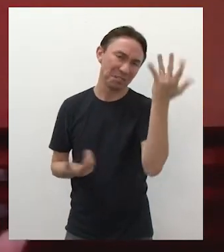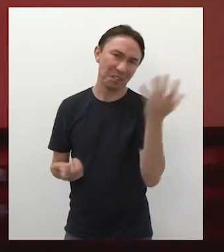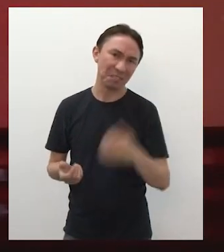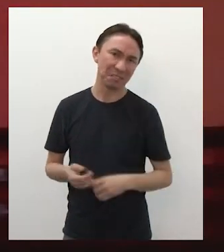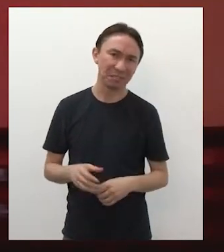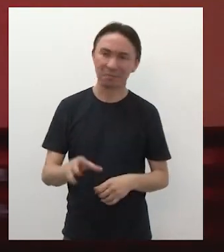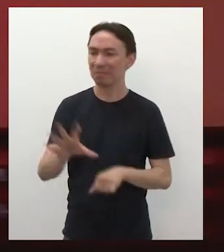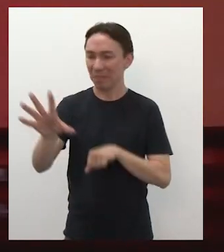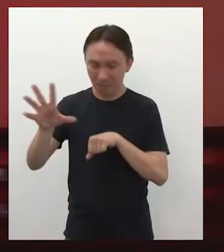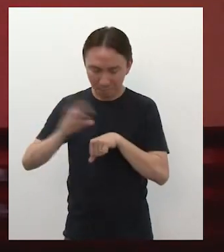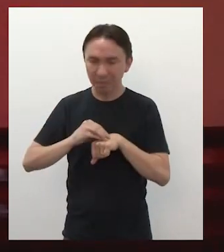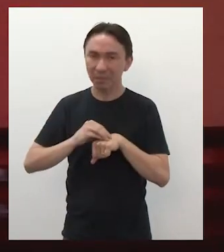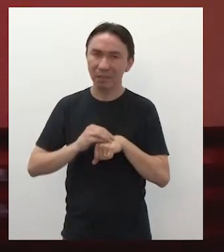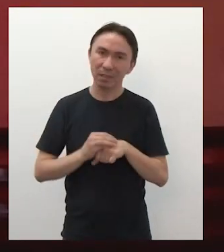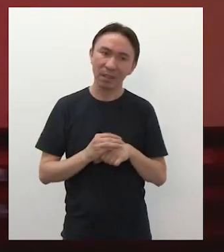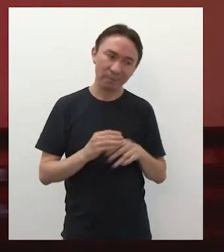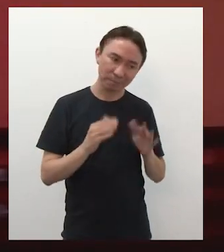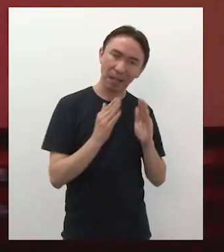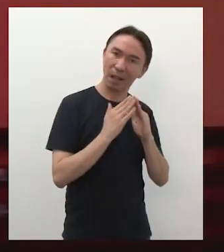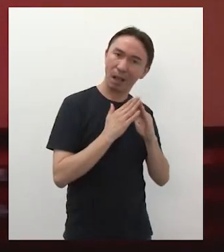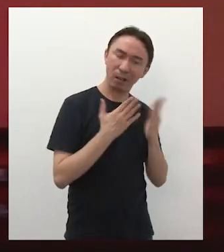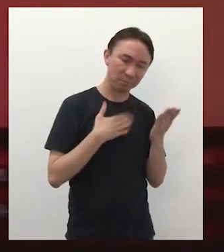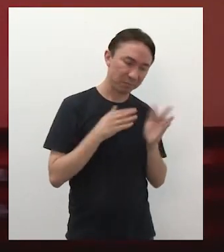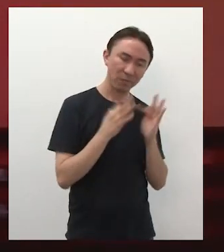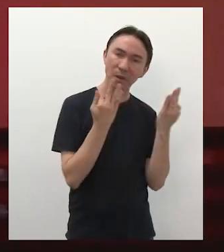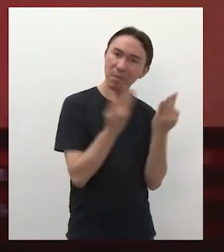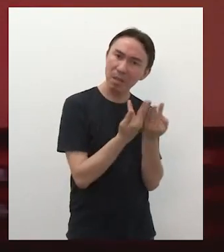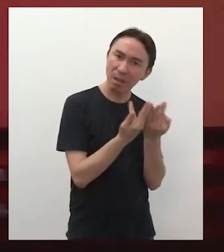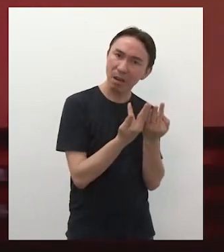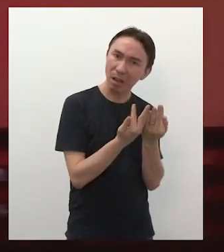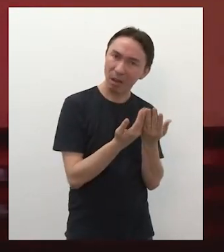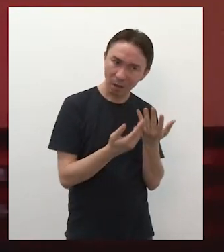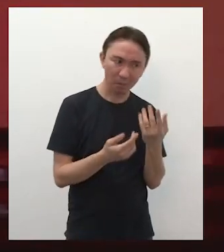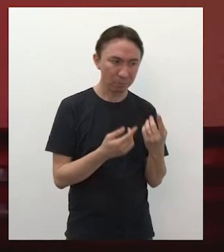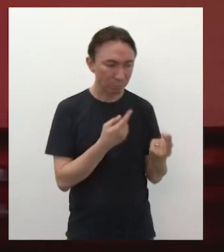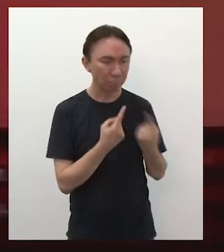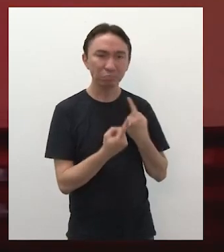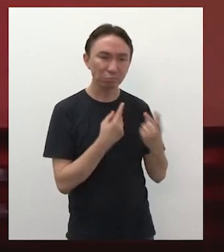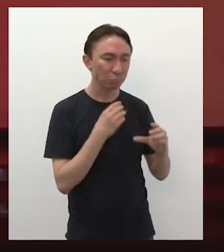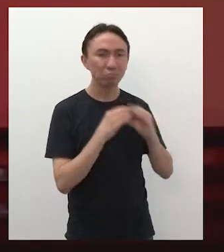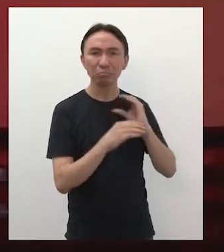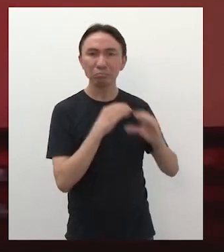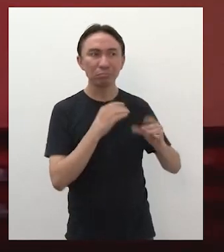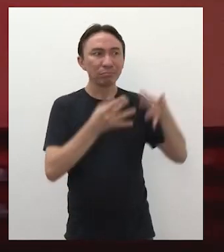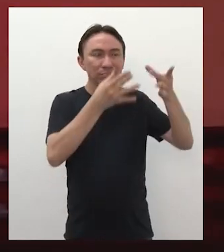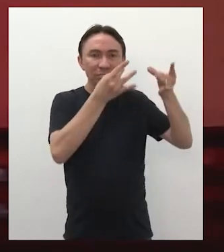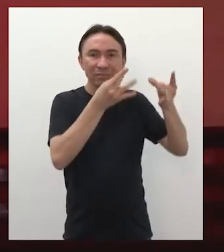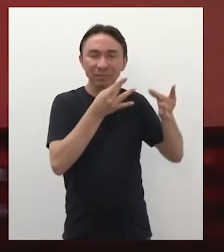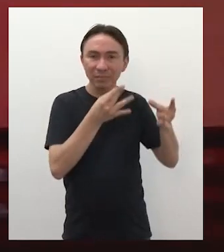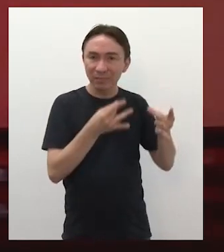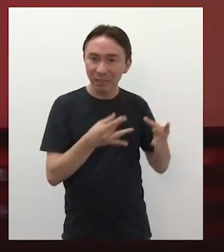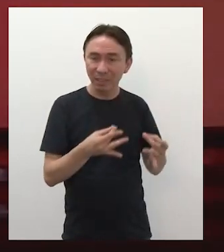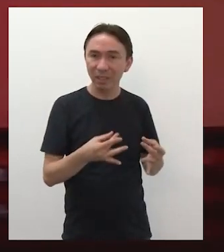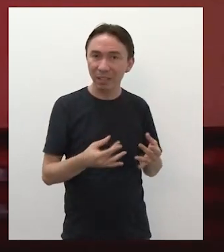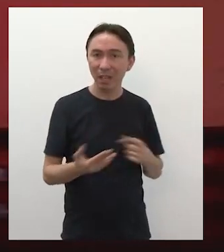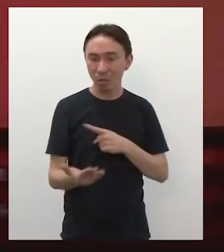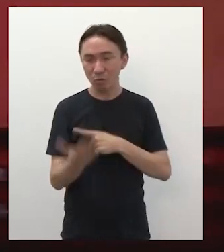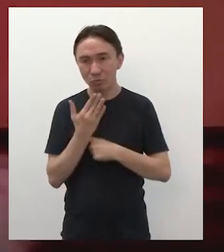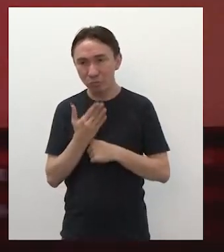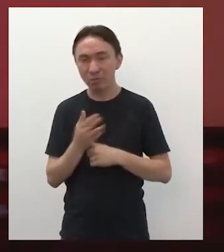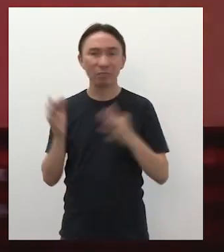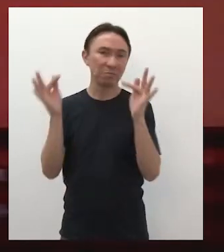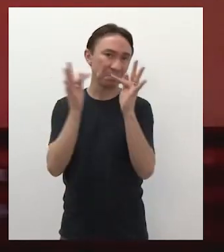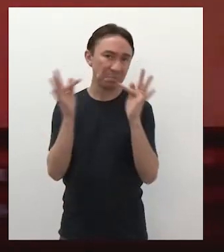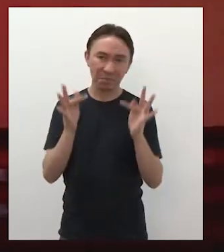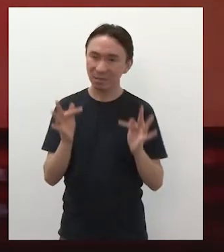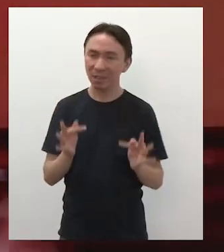nos nossos relacionamentos, né, com os nossos familiares, eu acho que a gente pode ter uma família mais feliz, né? Sem E